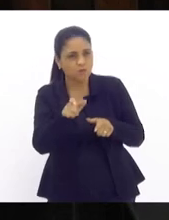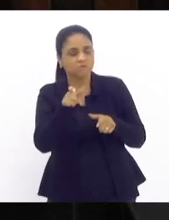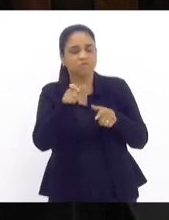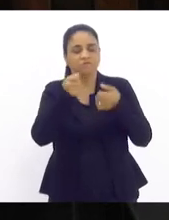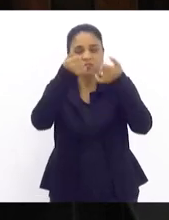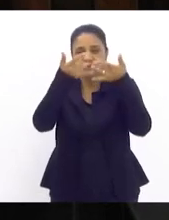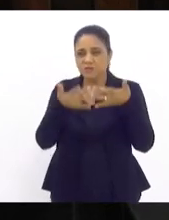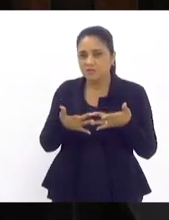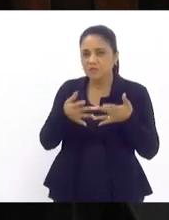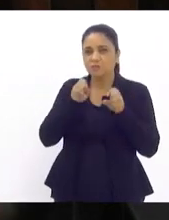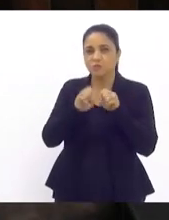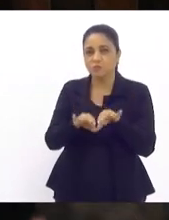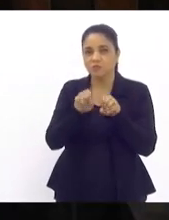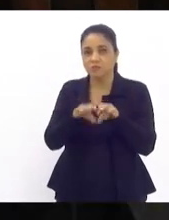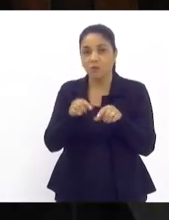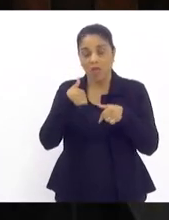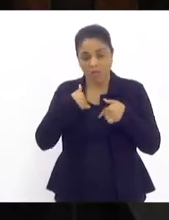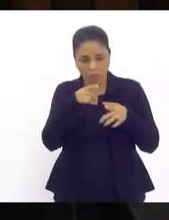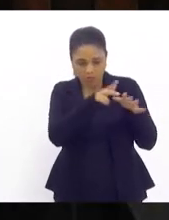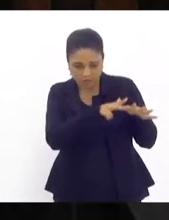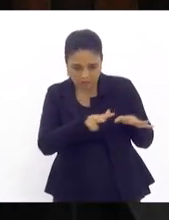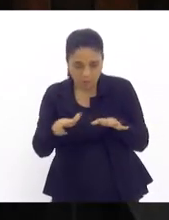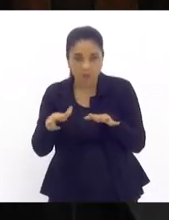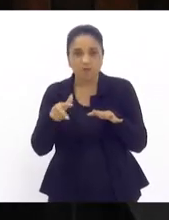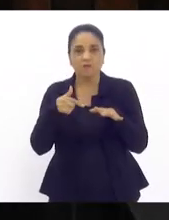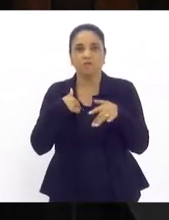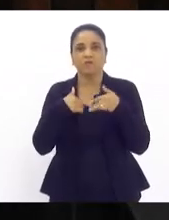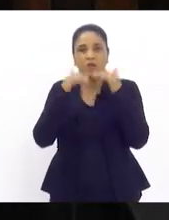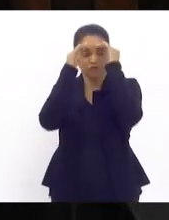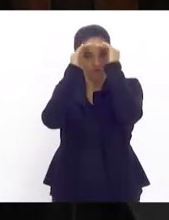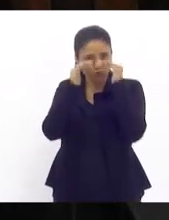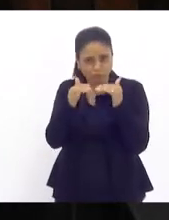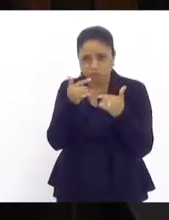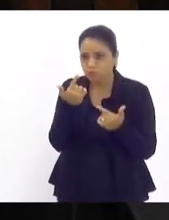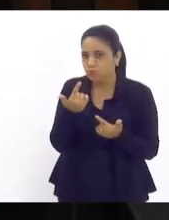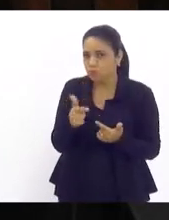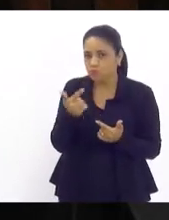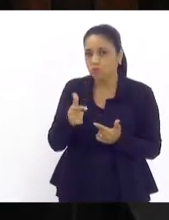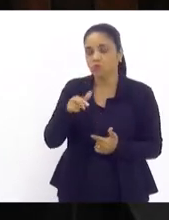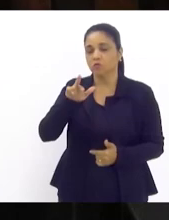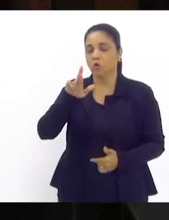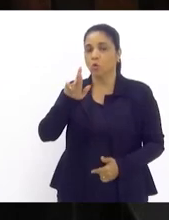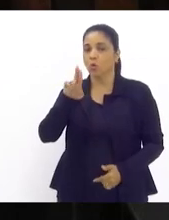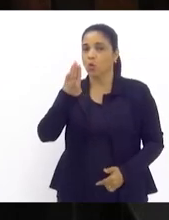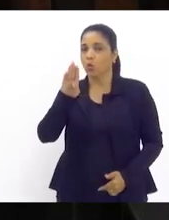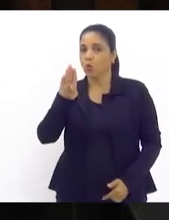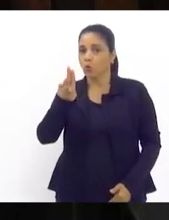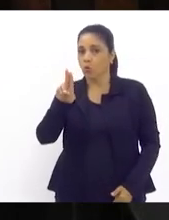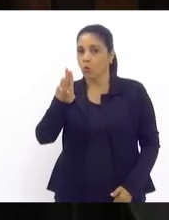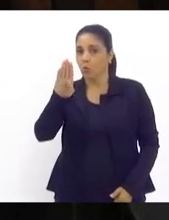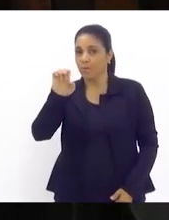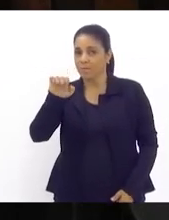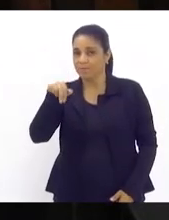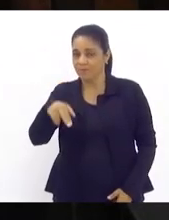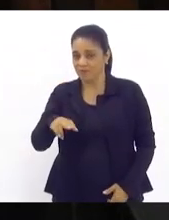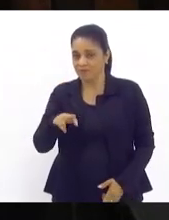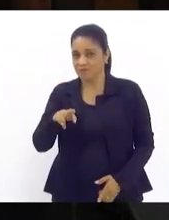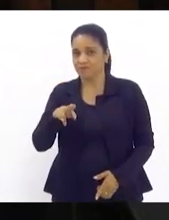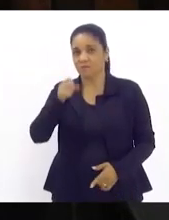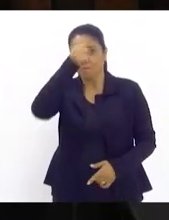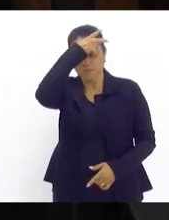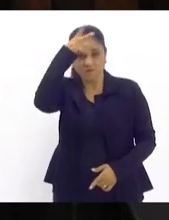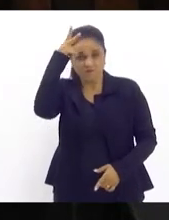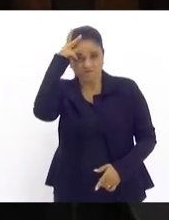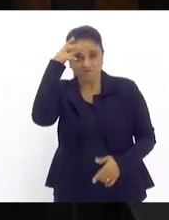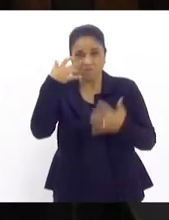da semana, eu vou falar do desrespeito do senhor Rubens Bontempo, desprefeito de Petrópolis, covarde que